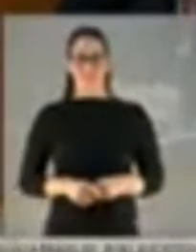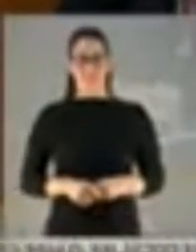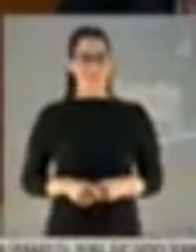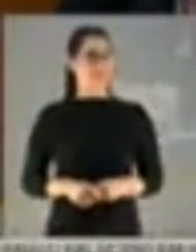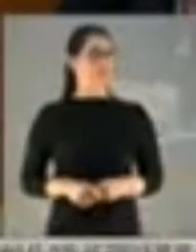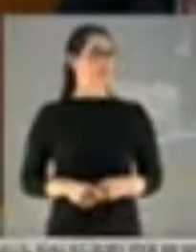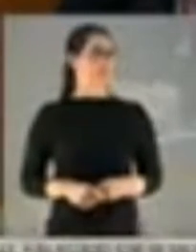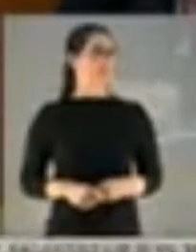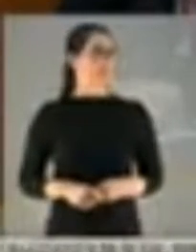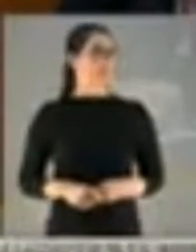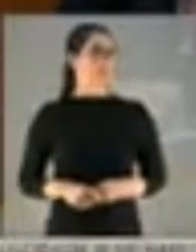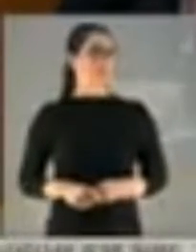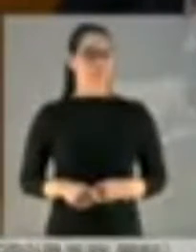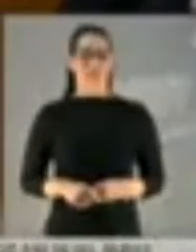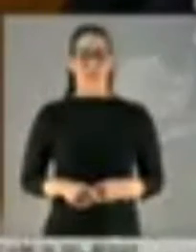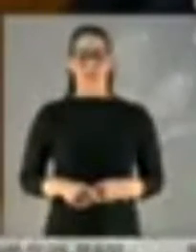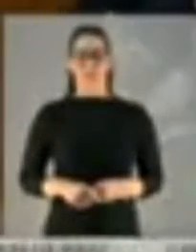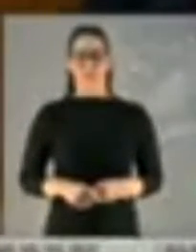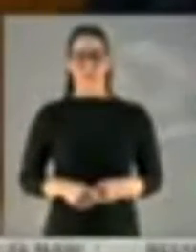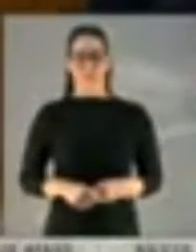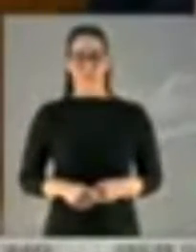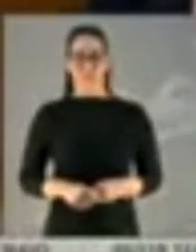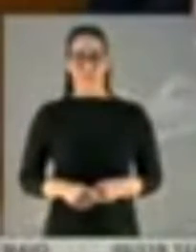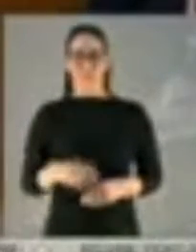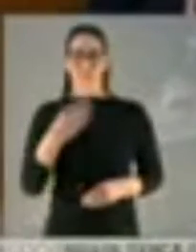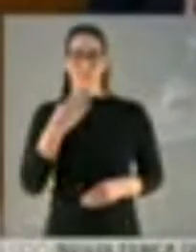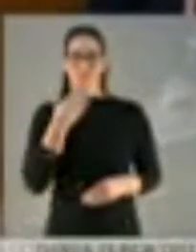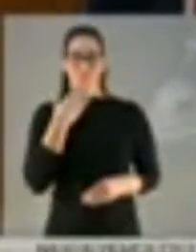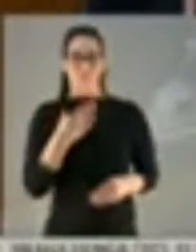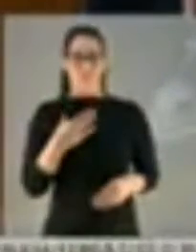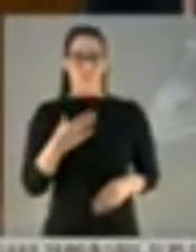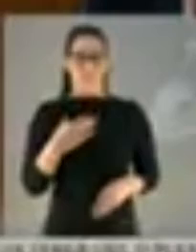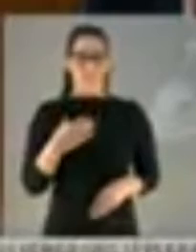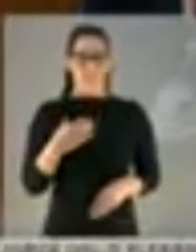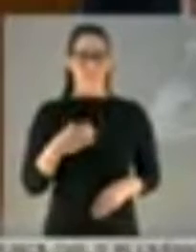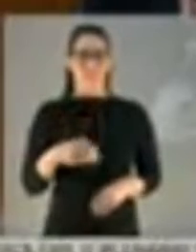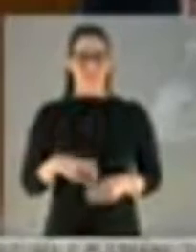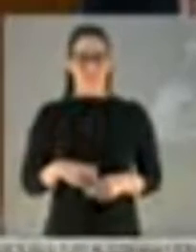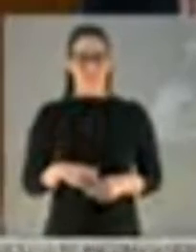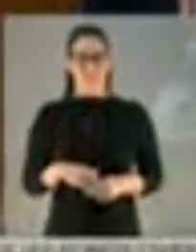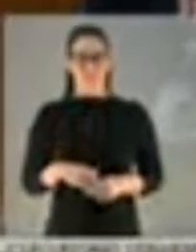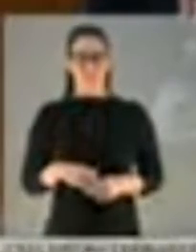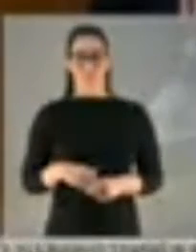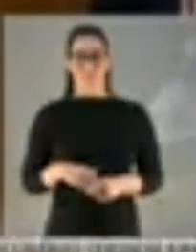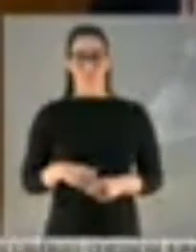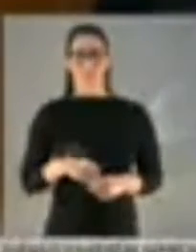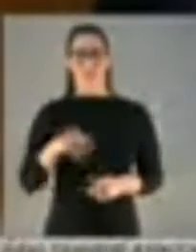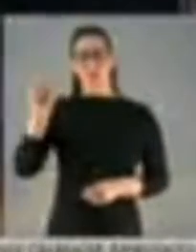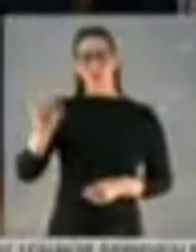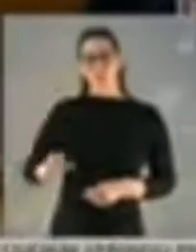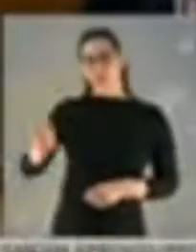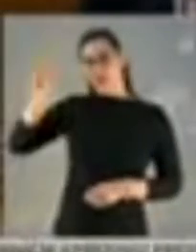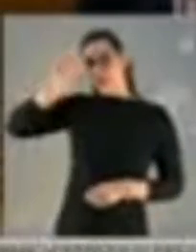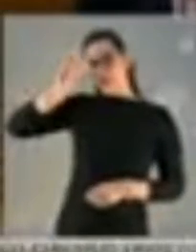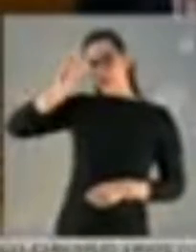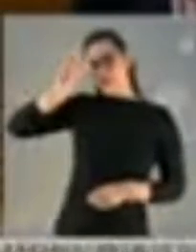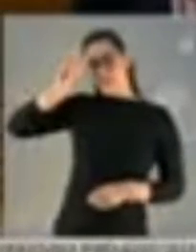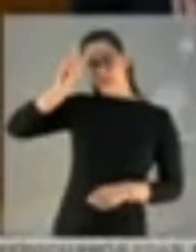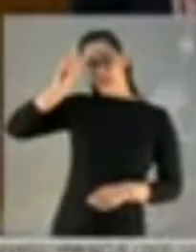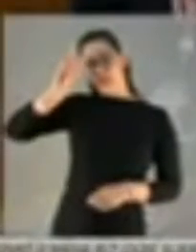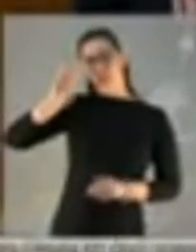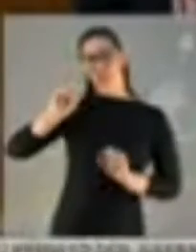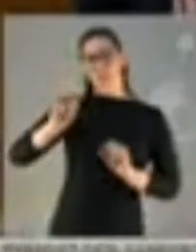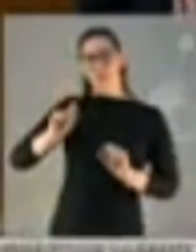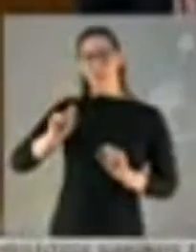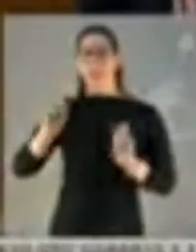hoje, quando vamos votar requerimentos de convocações de governadores e prefeitos, alguém tenha lembrado que